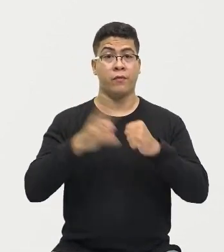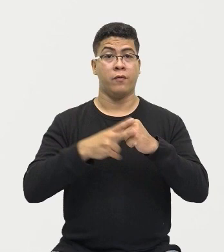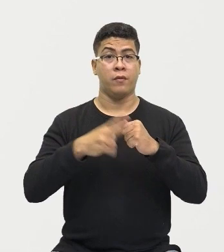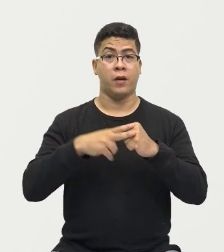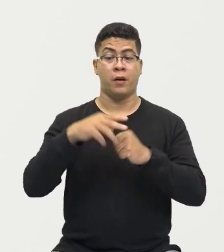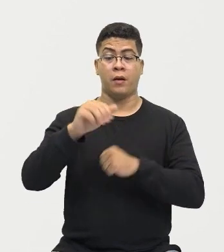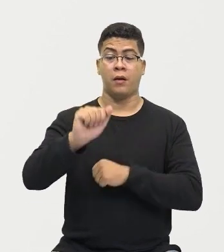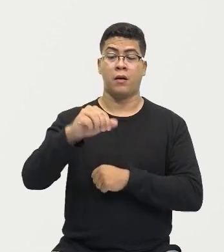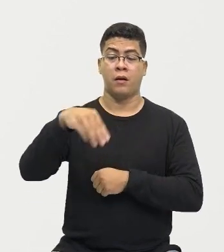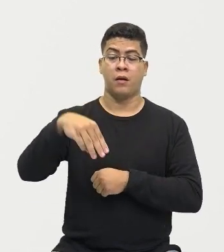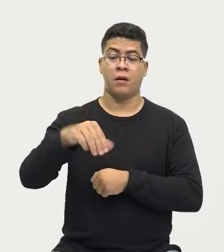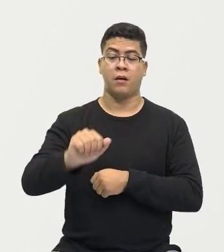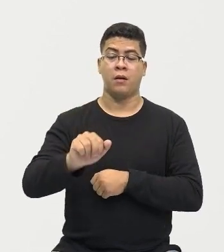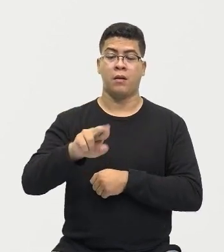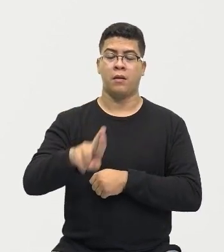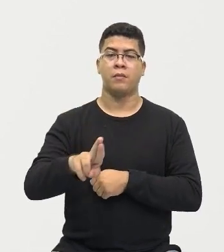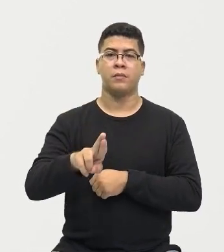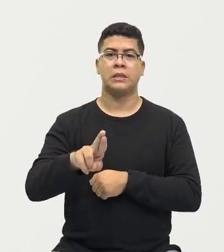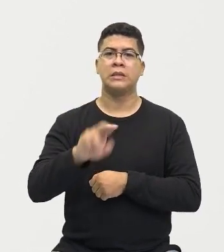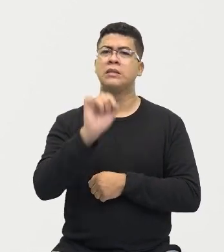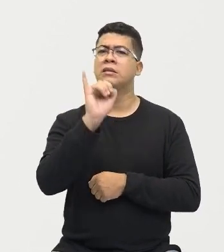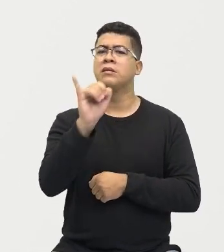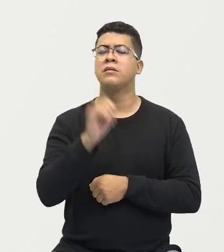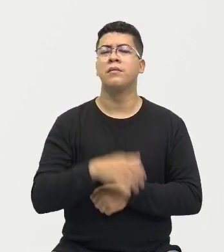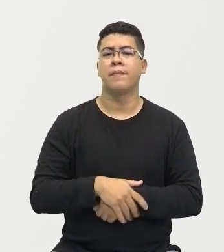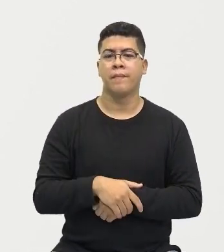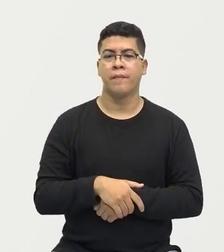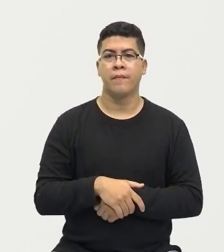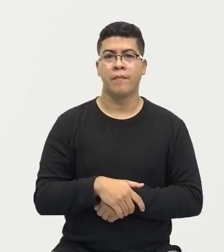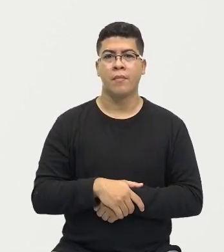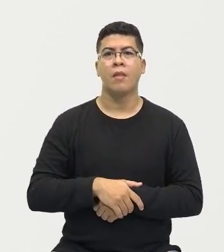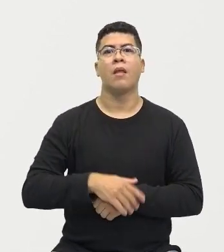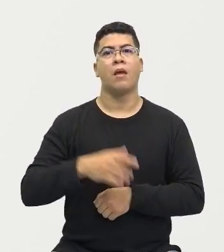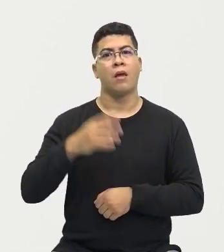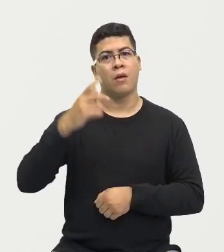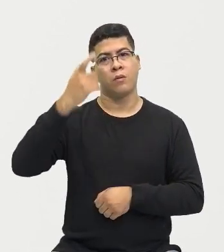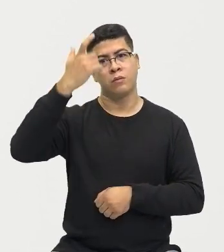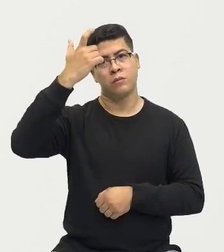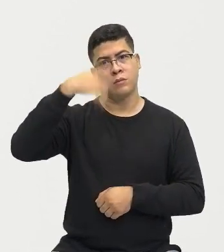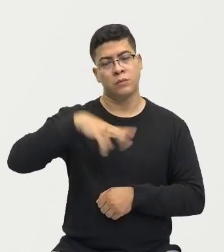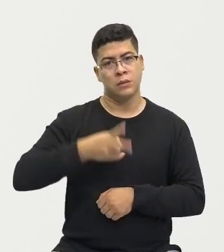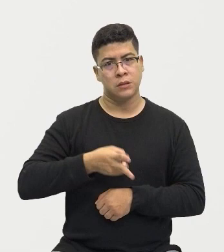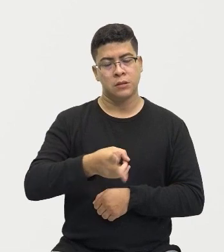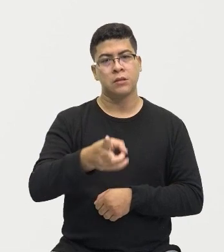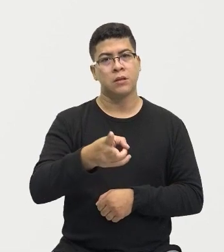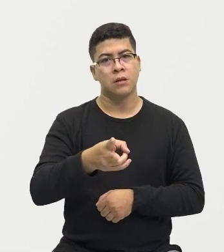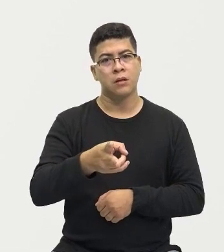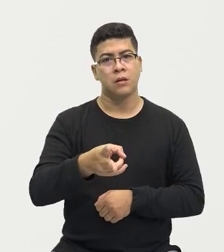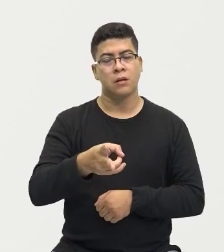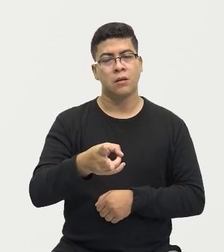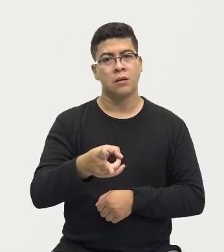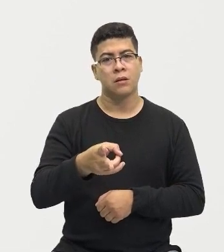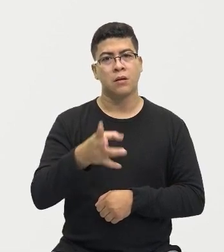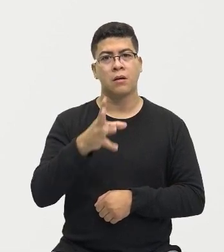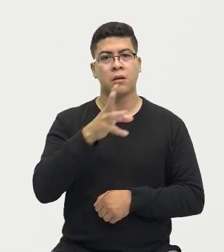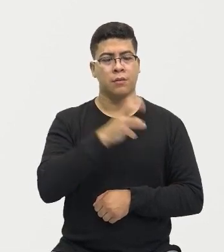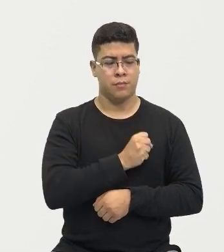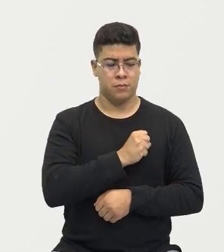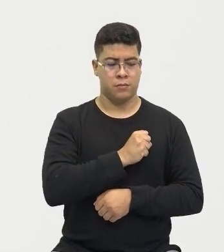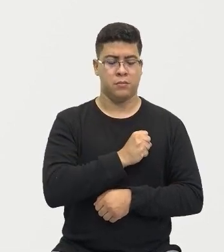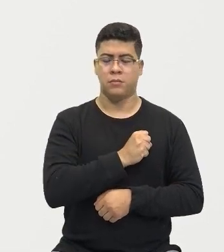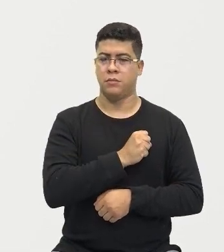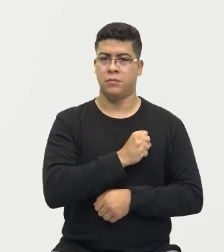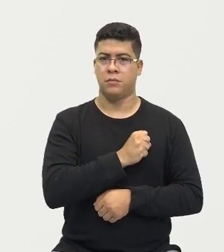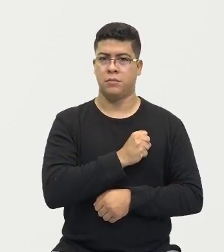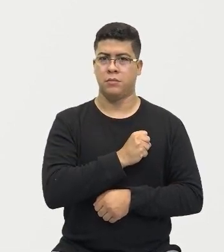mim. Se eu dissesse essa frase assim, ó. Eu sempre amei. Aí você ia me perguntar assim, professor, mas o